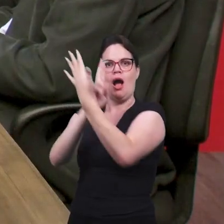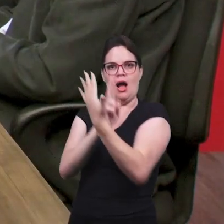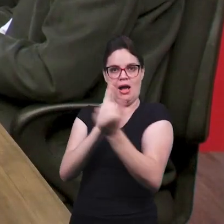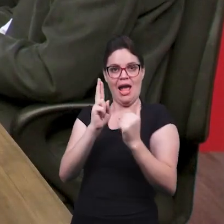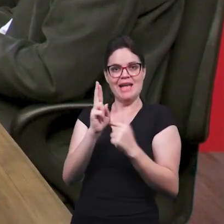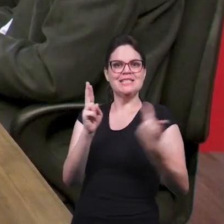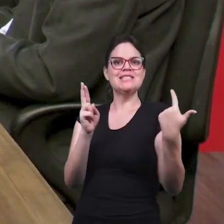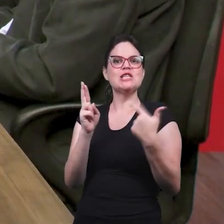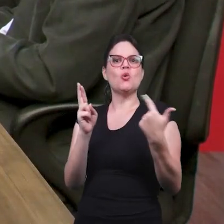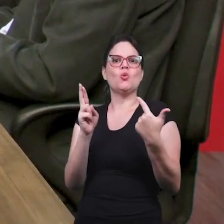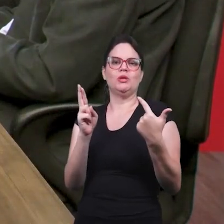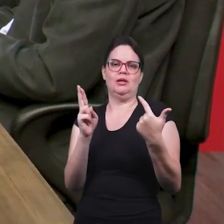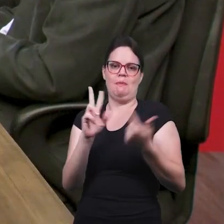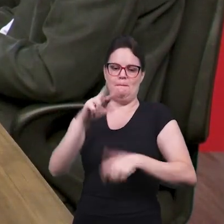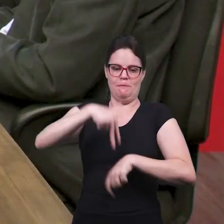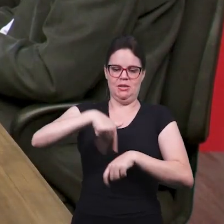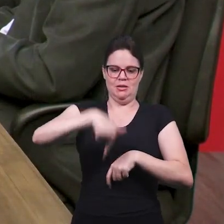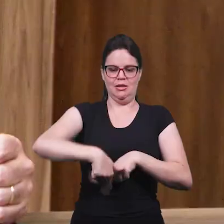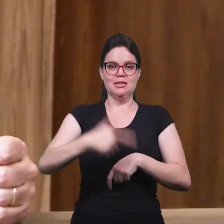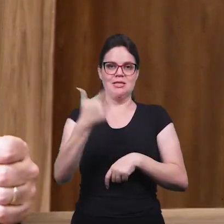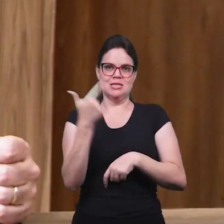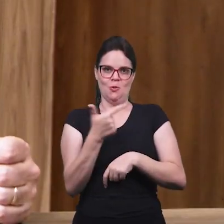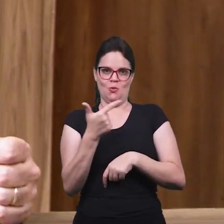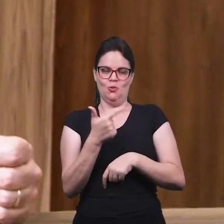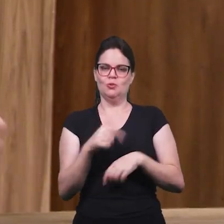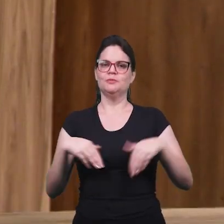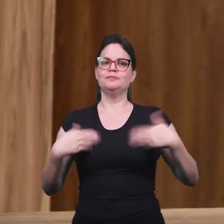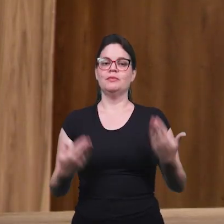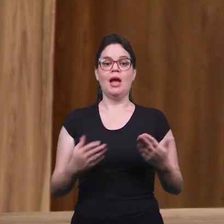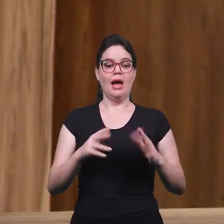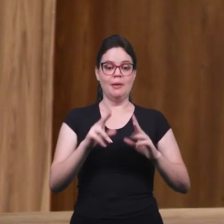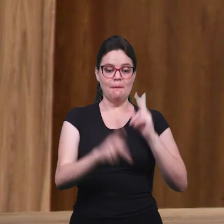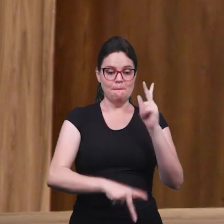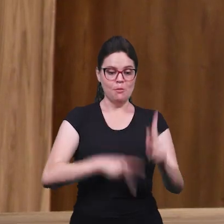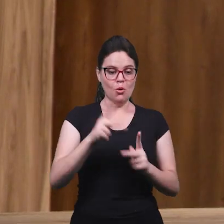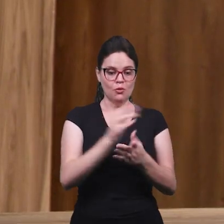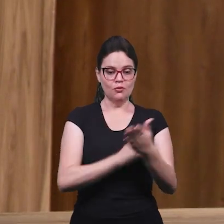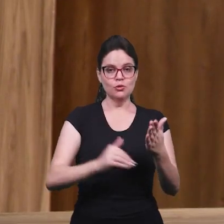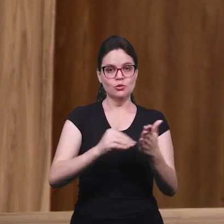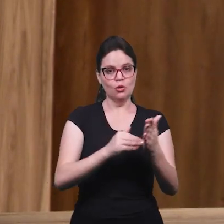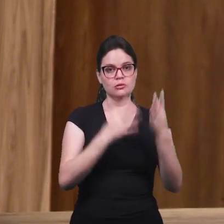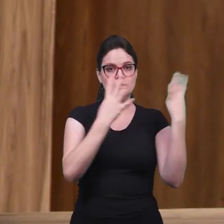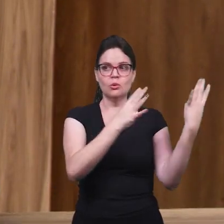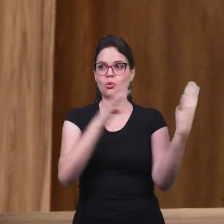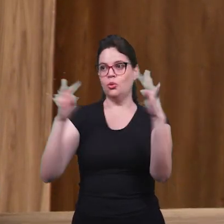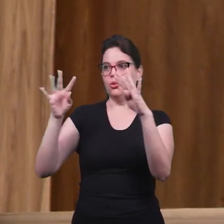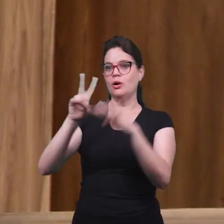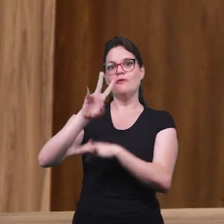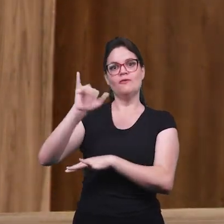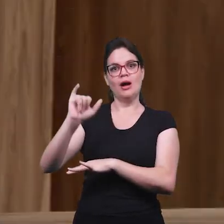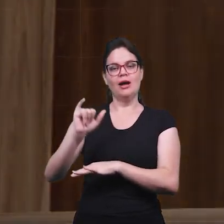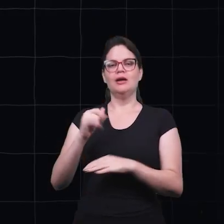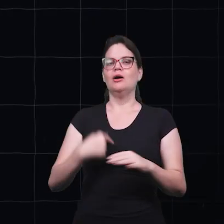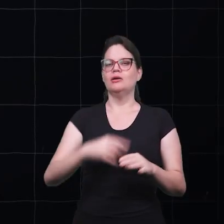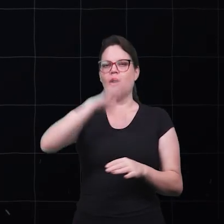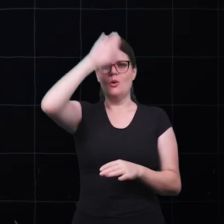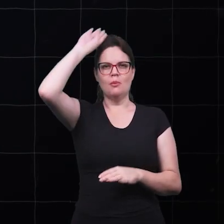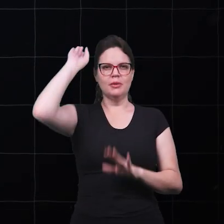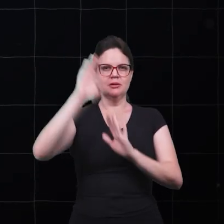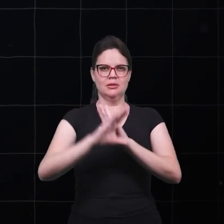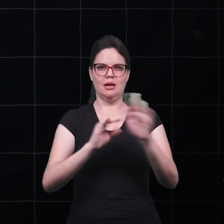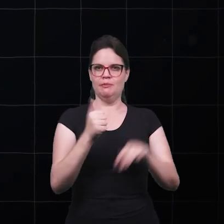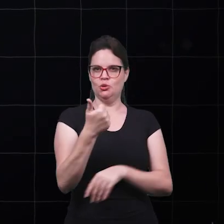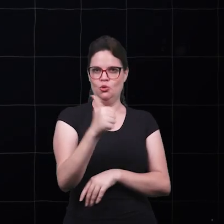detalhando a respeito deste momento, em Romanos capítulo 14, no verso 11, que diz assim, porque está